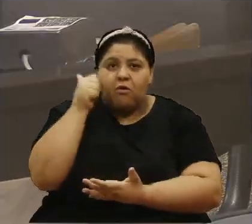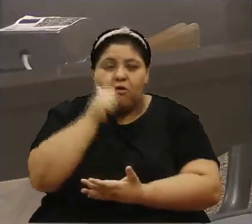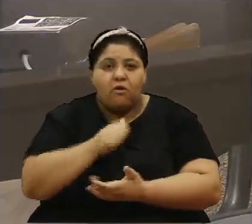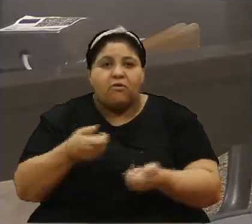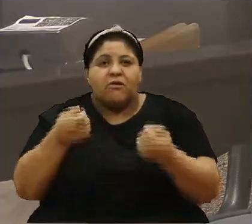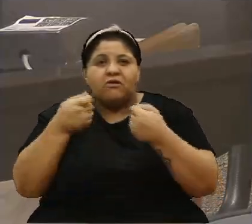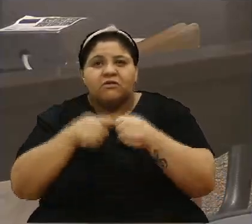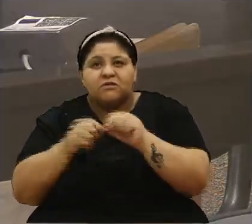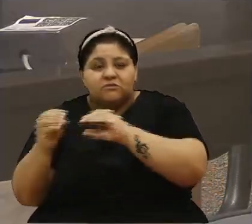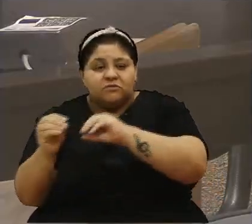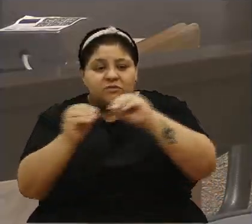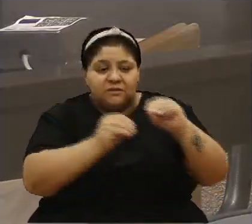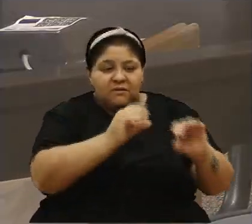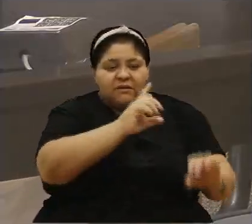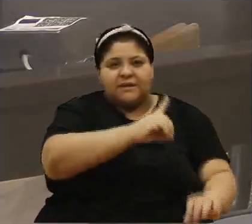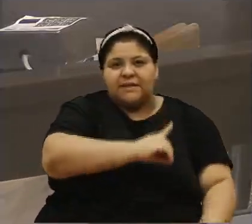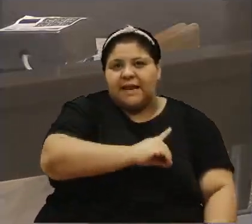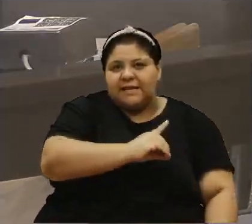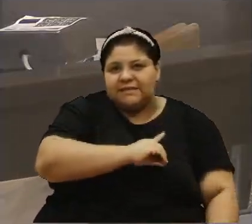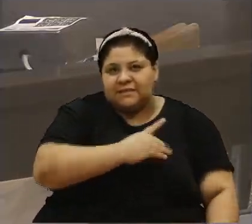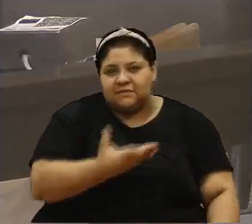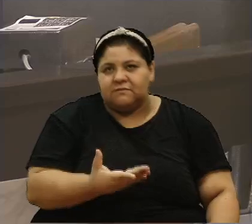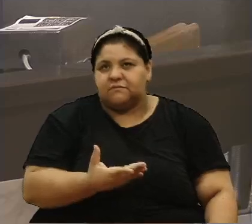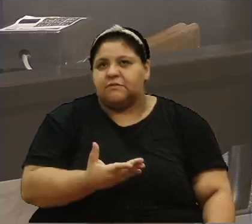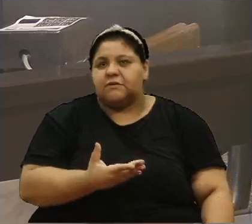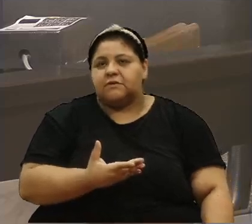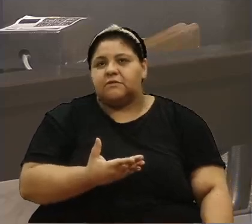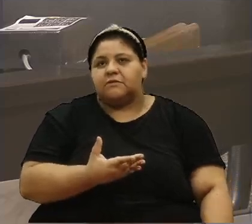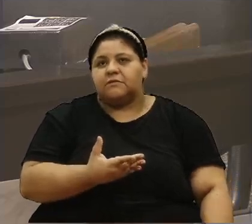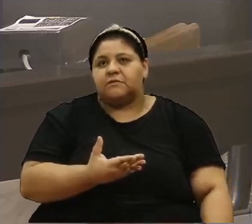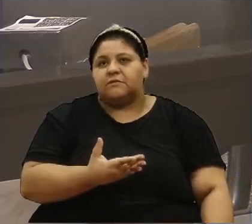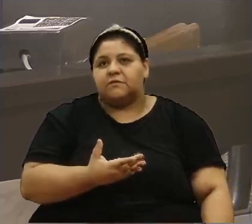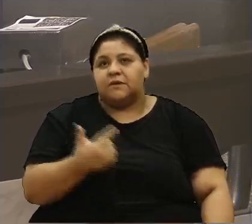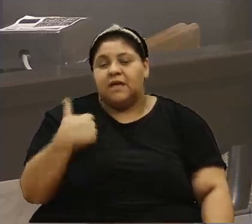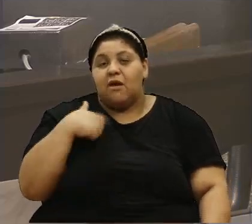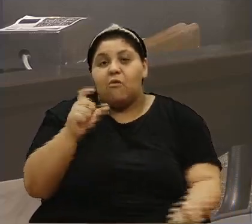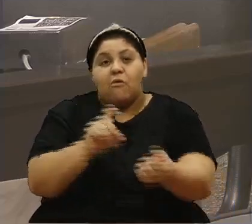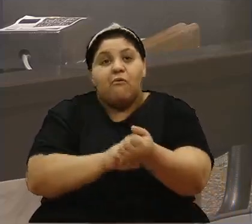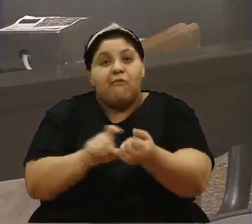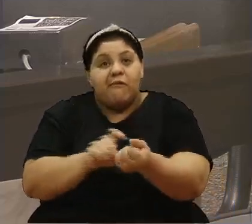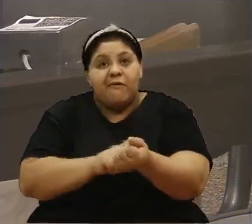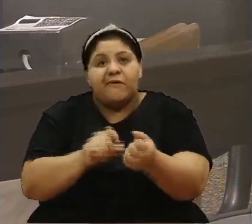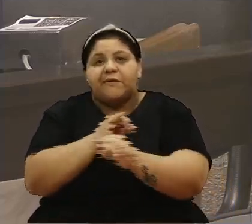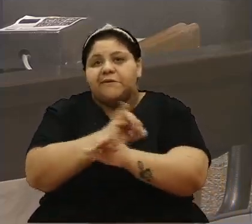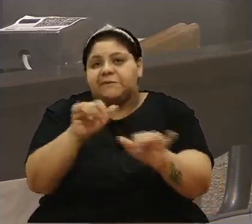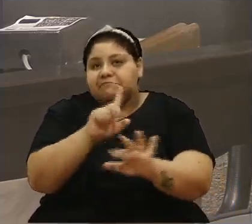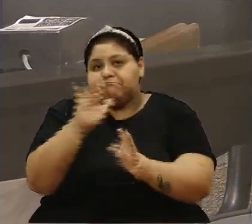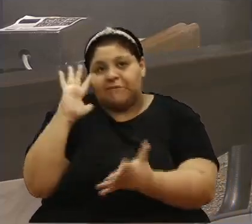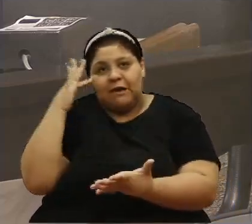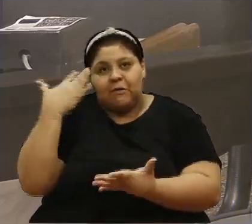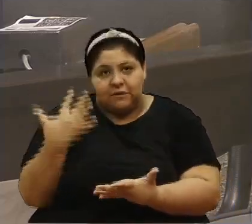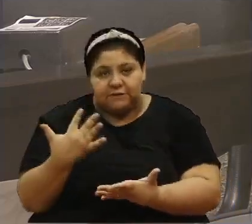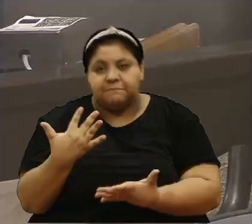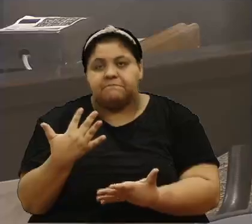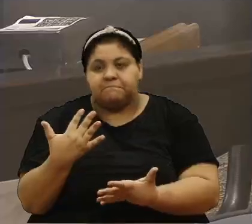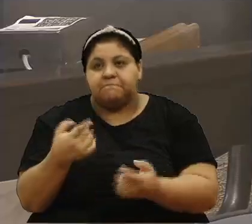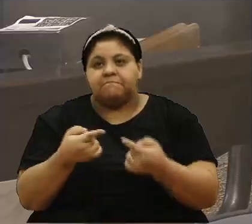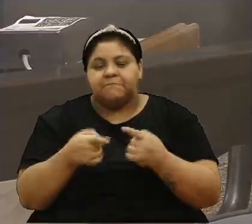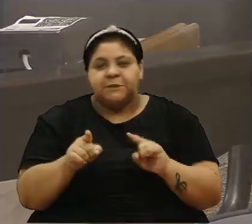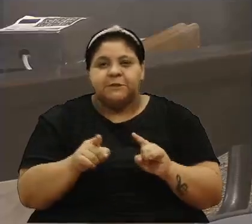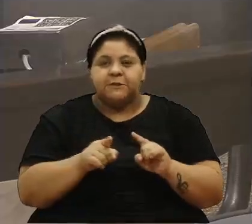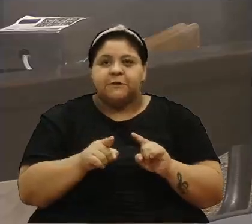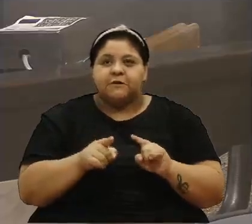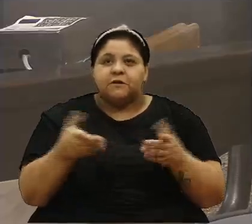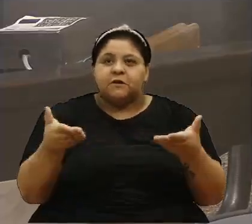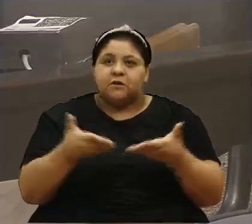precisem se direcionar até a delegacia e tudo mais. Estava ansiosa pelo esse anúncio, não aconteceu, mas a gente